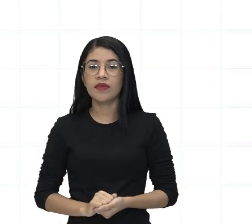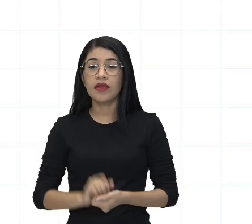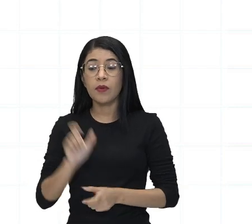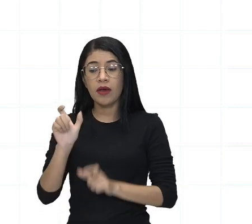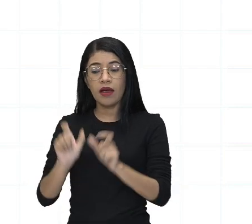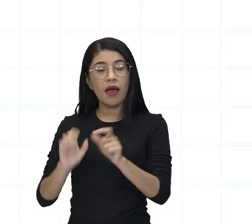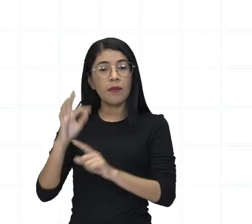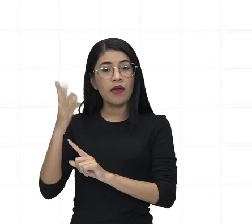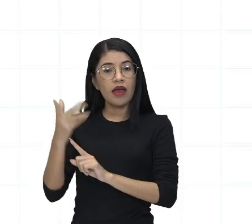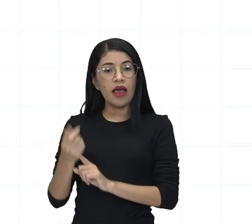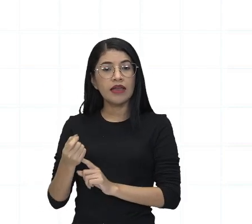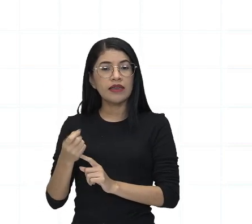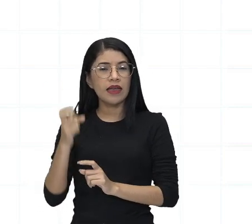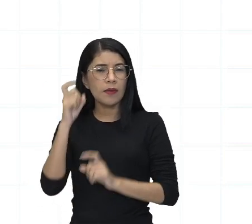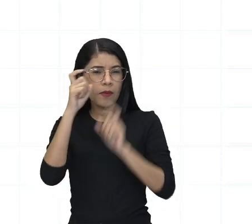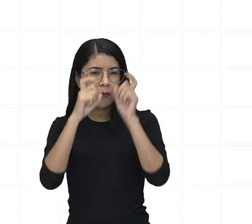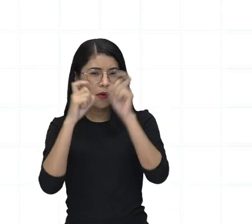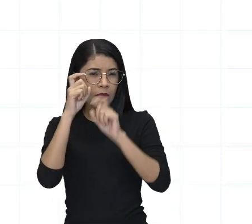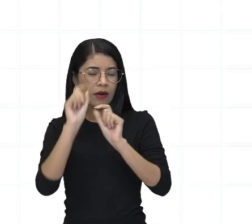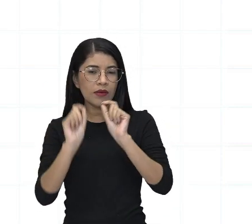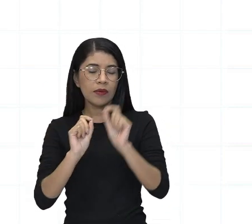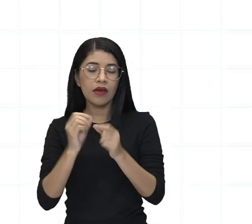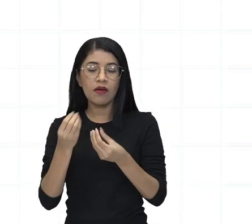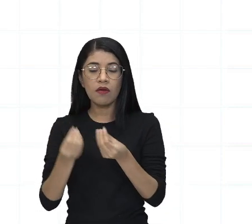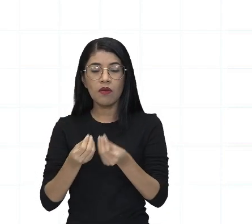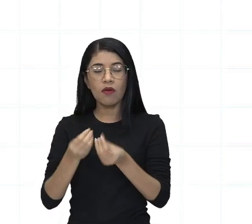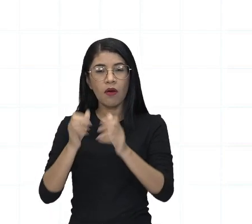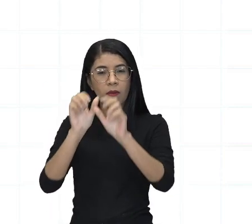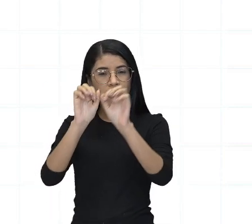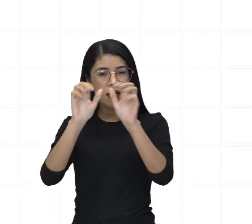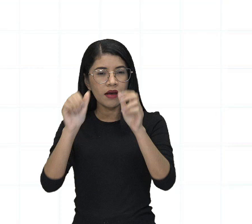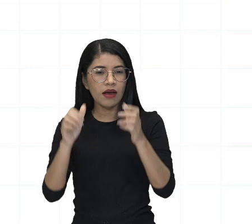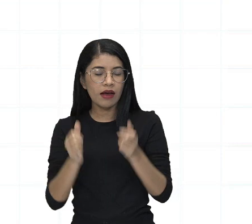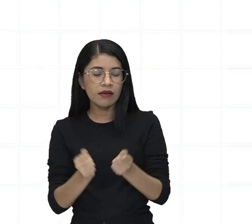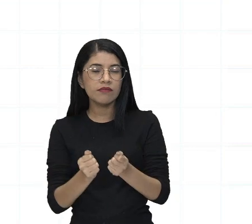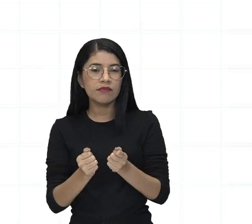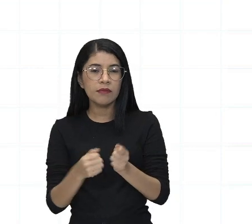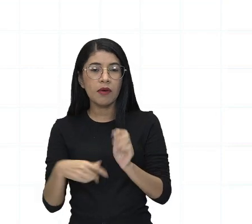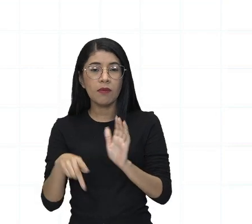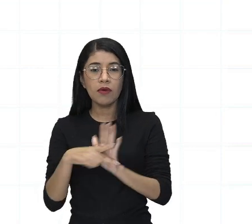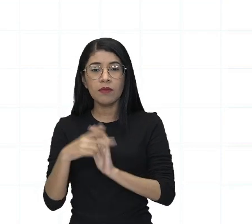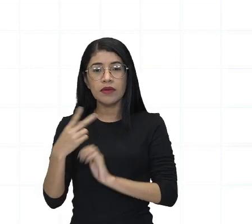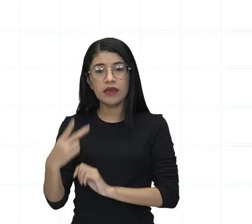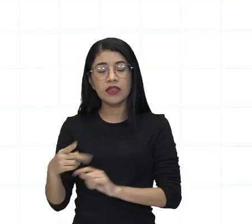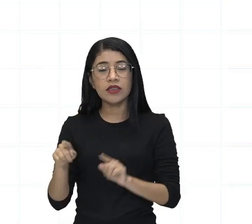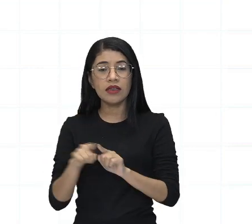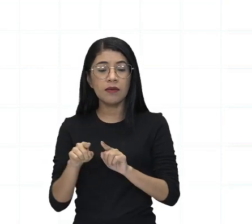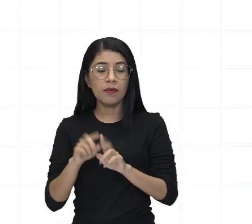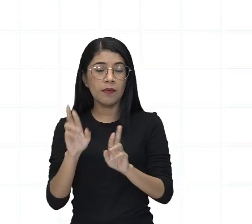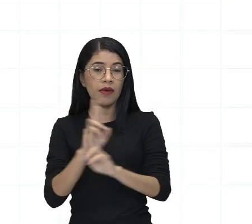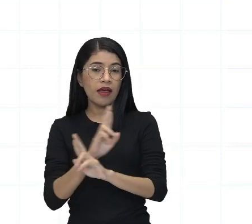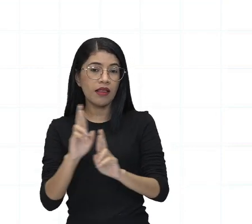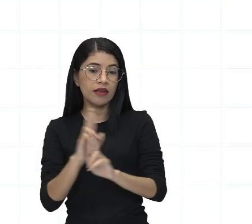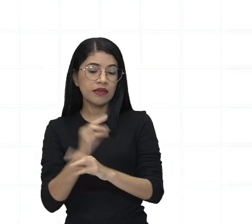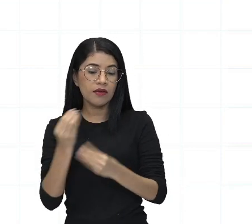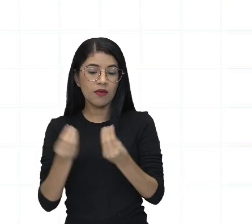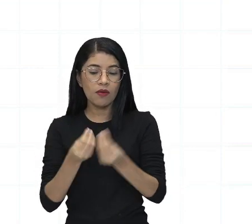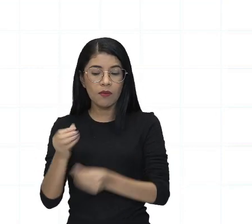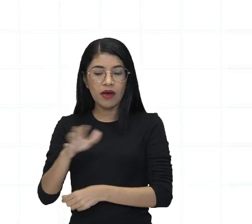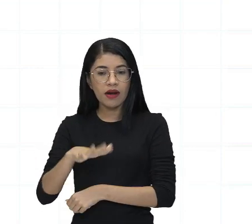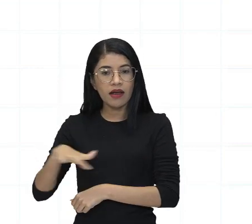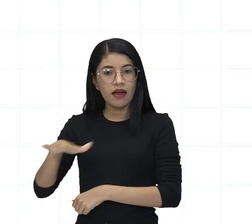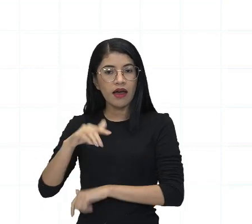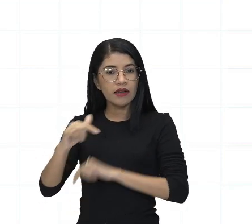se preocupam com a forma de suas figuras e a relação entre elas e o campo de trabalho,